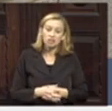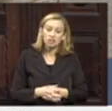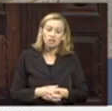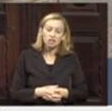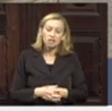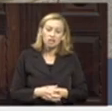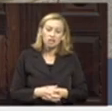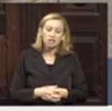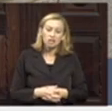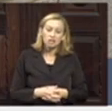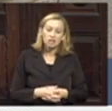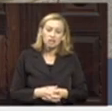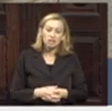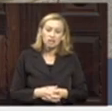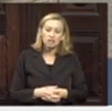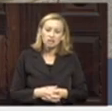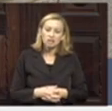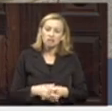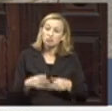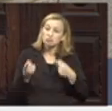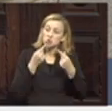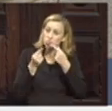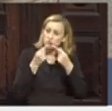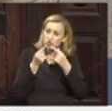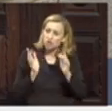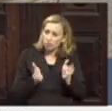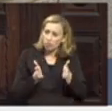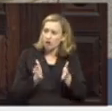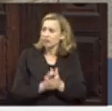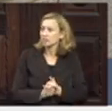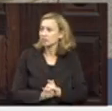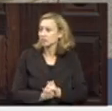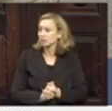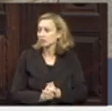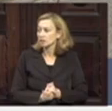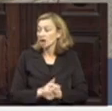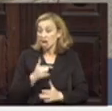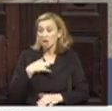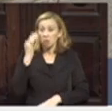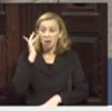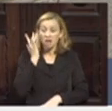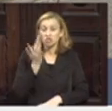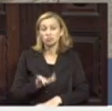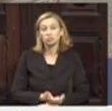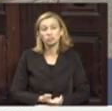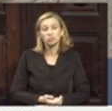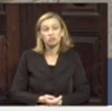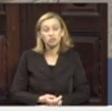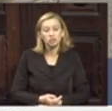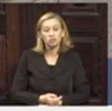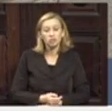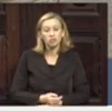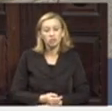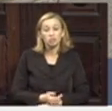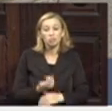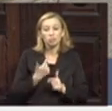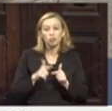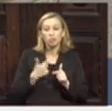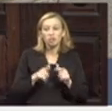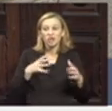que me antecederam é carregada de uma indignação absolutamente compreensível, porque o tom